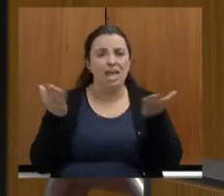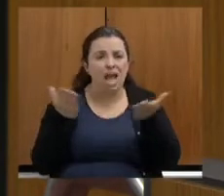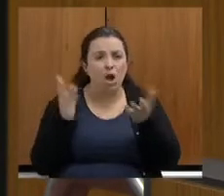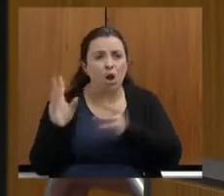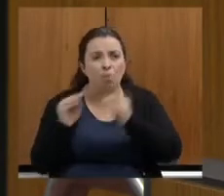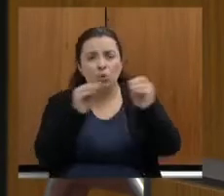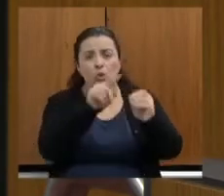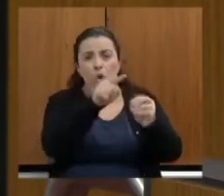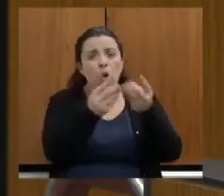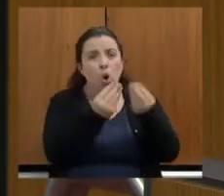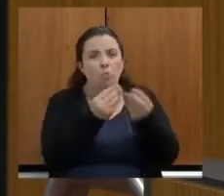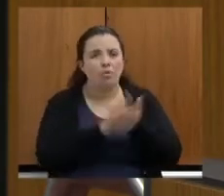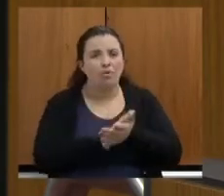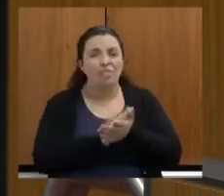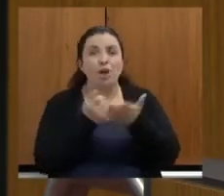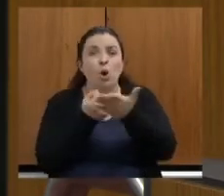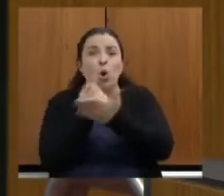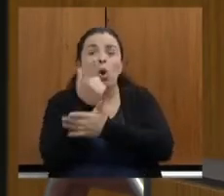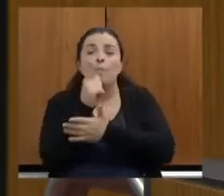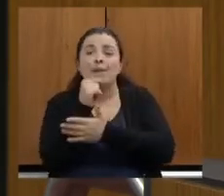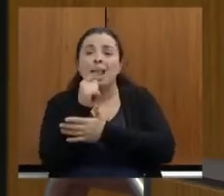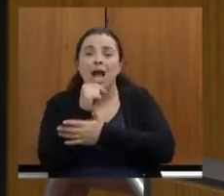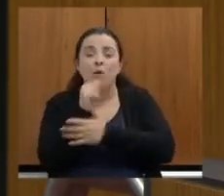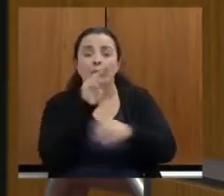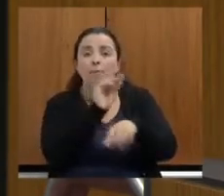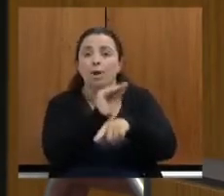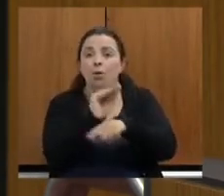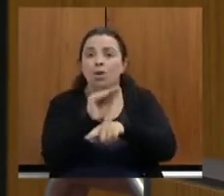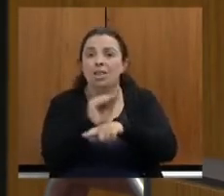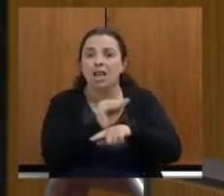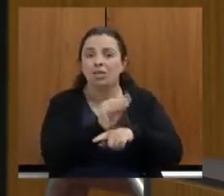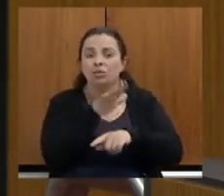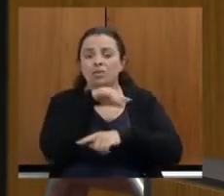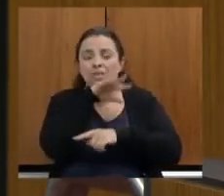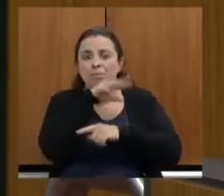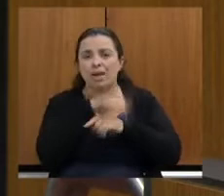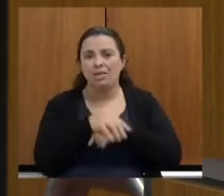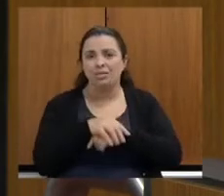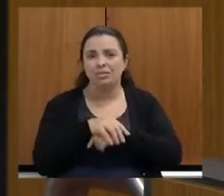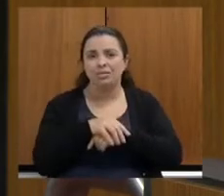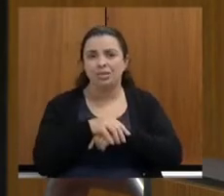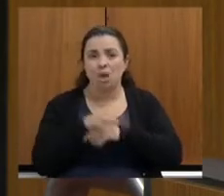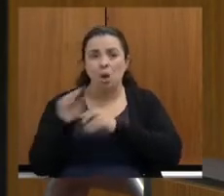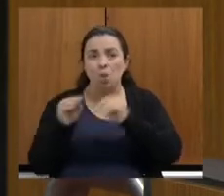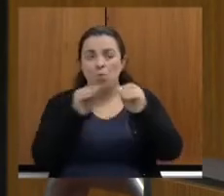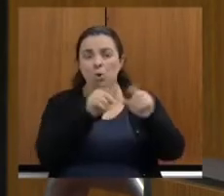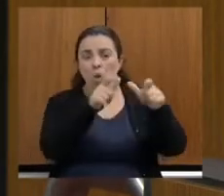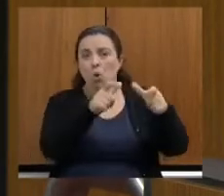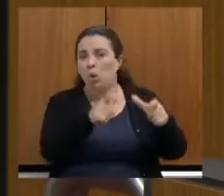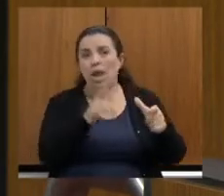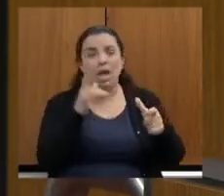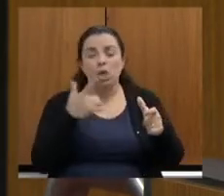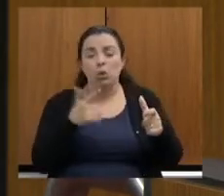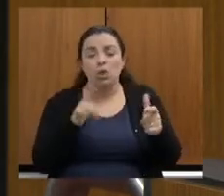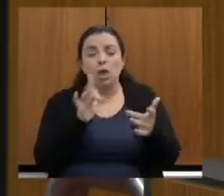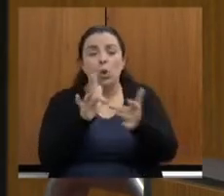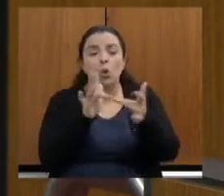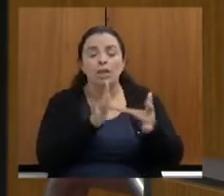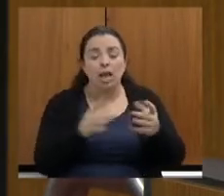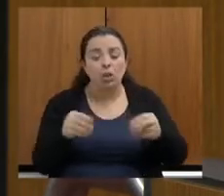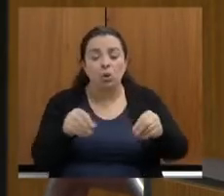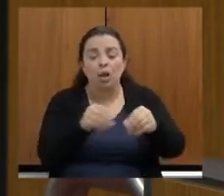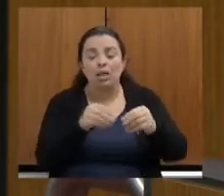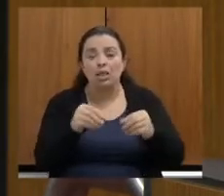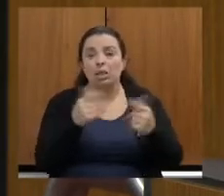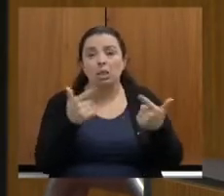é porque se a gente for para uma comunidade onde a gente não vai ter o contato com a terra onde a gente não vai poder